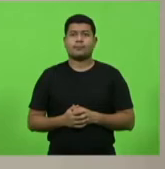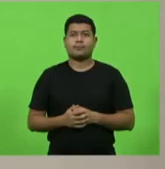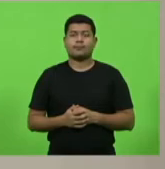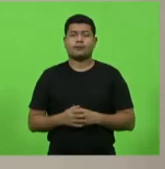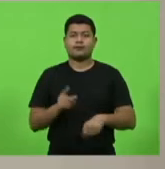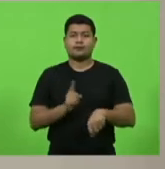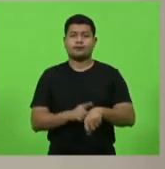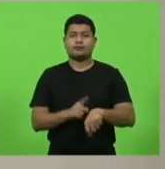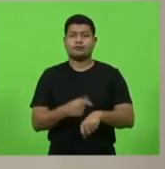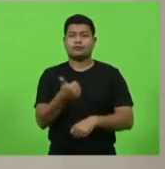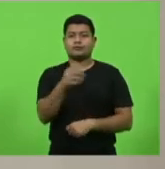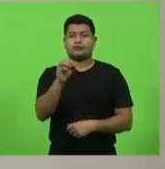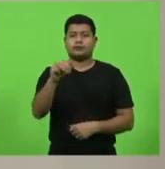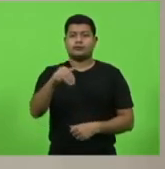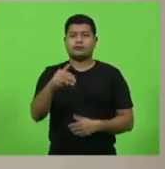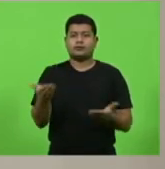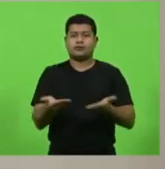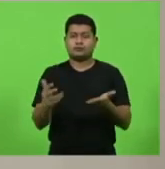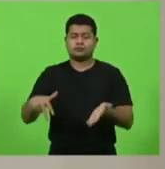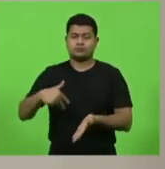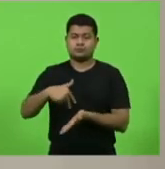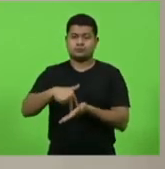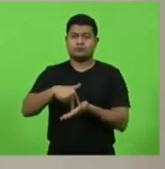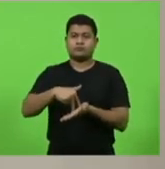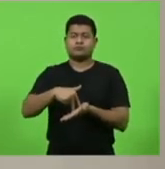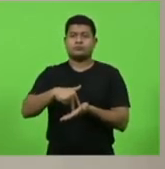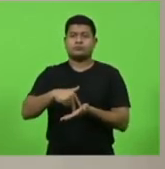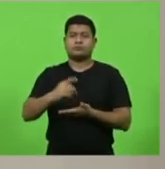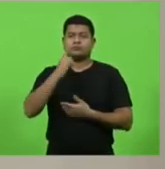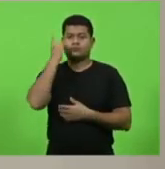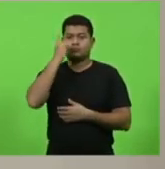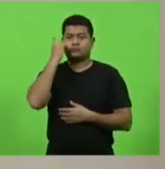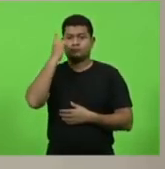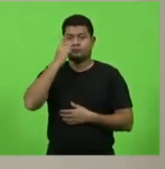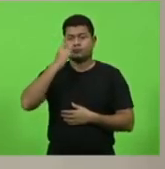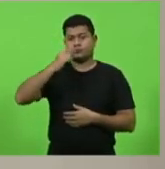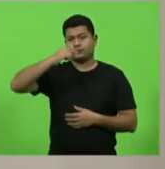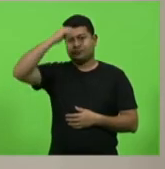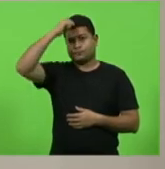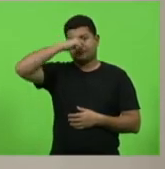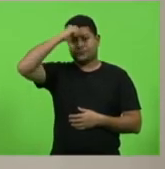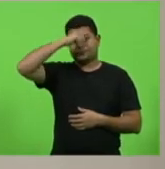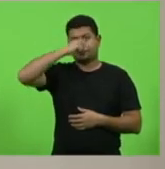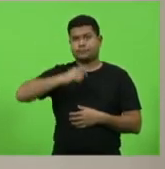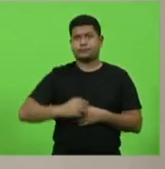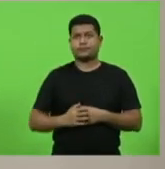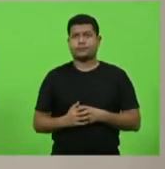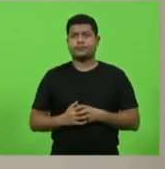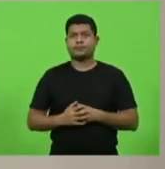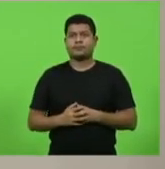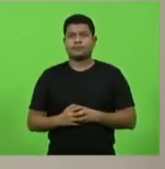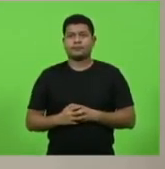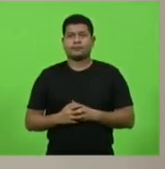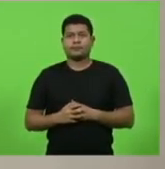Tempo de até 10 minutos para uso da palavra, deputado Maurício Scudilarque.